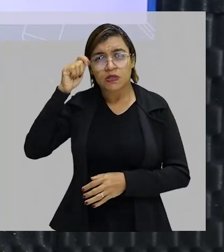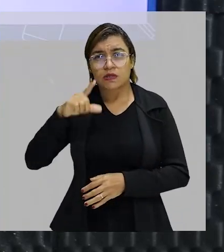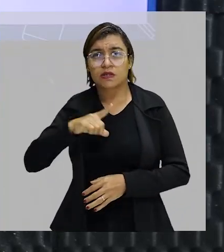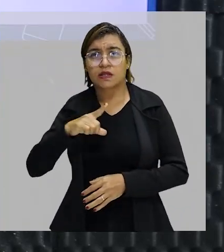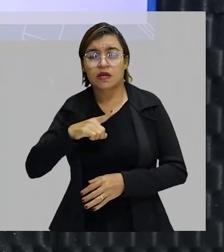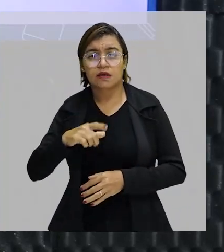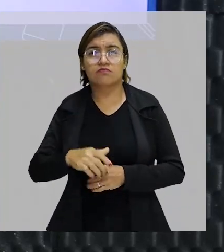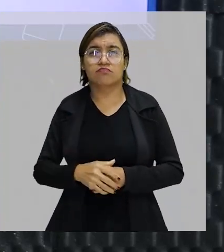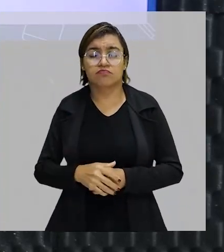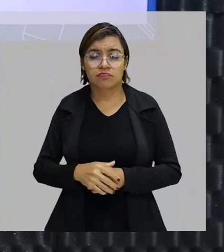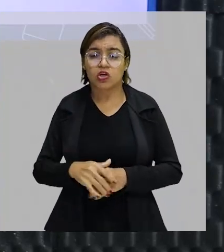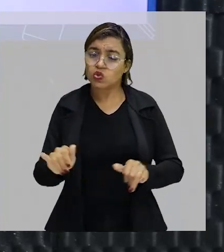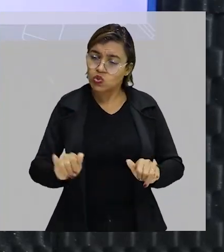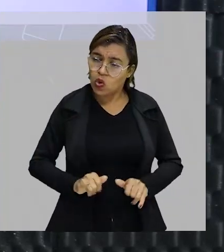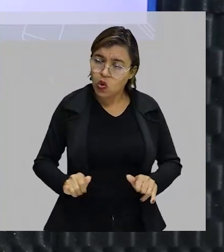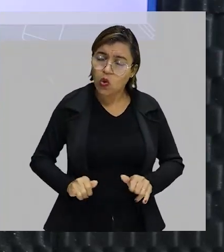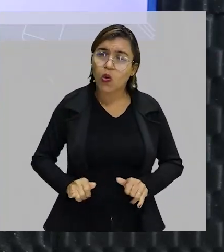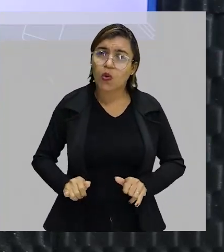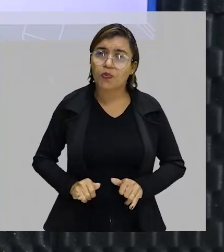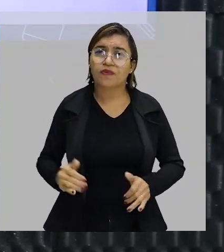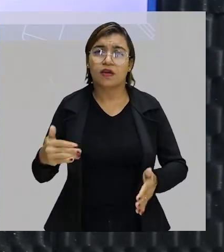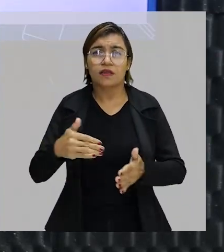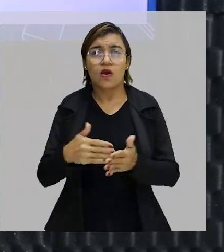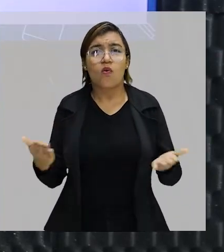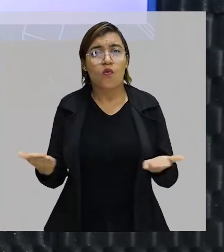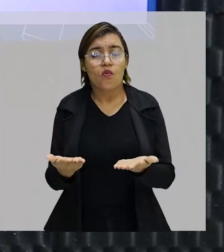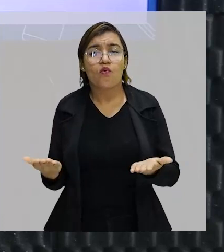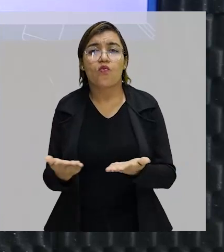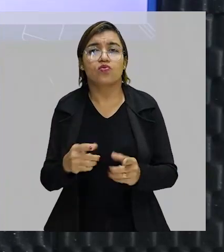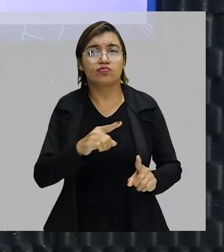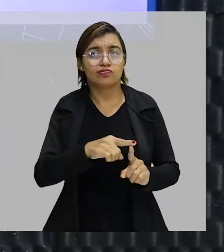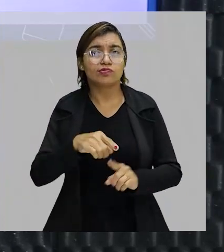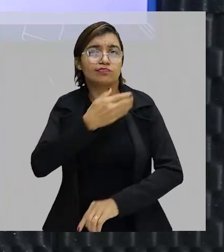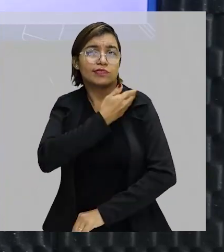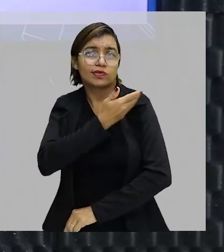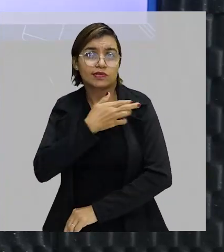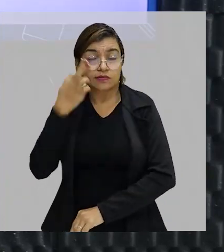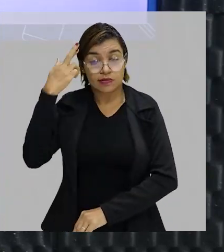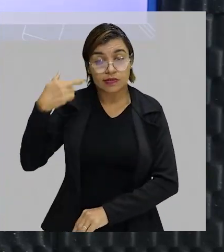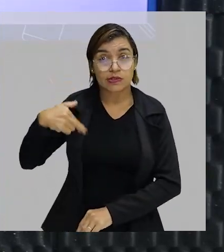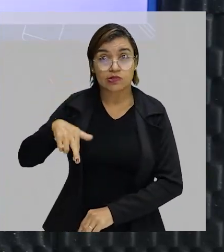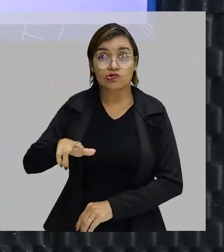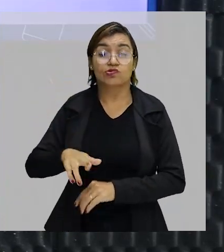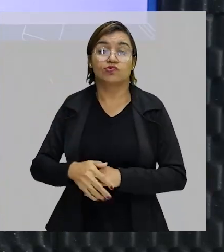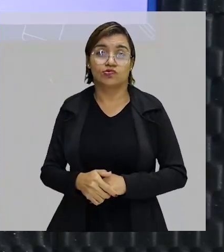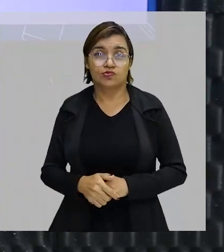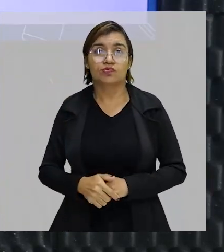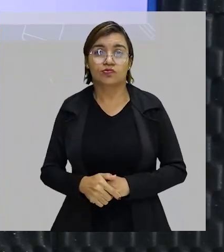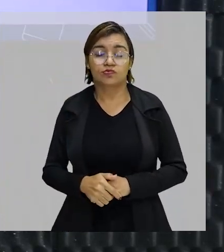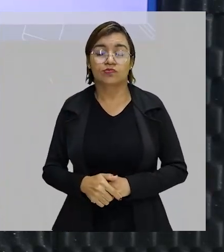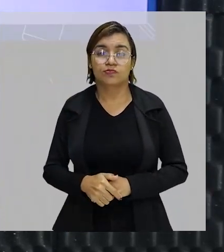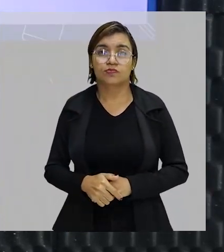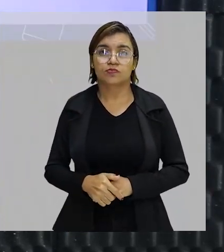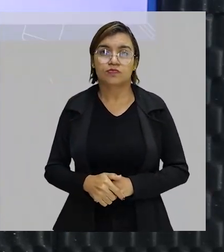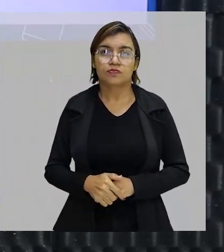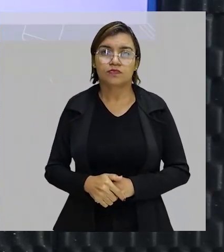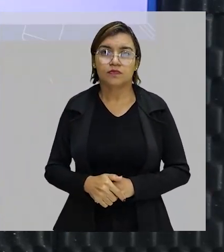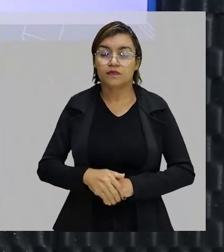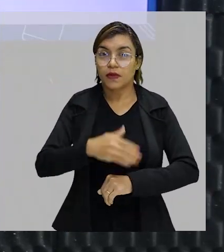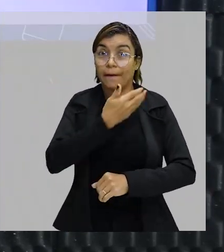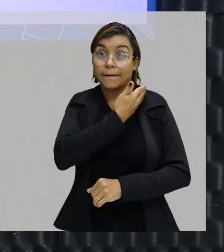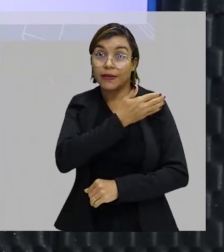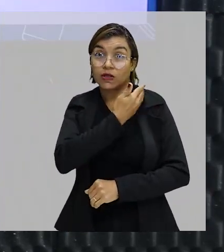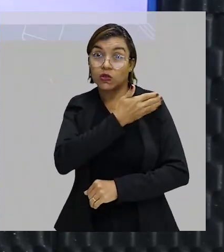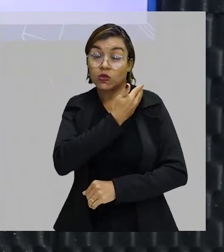mais sofreram e mais sofrem até hoje esse tipo de preconceito. O preconceito religioso, o preconceito